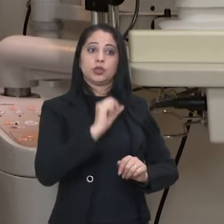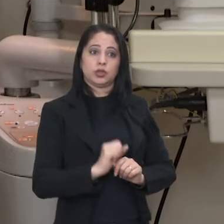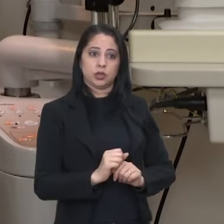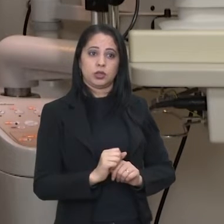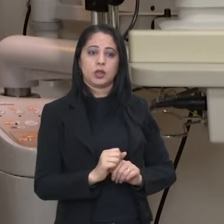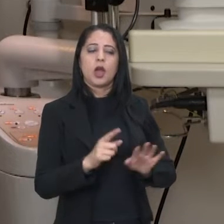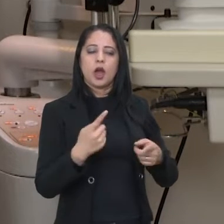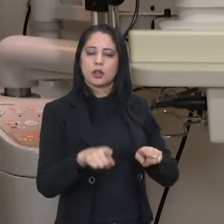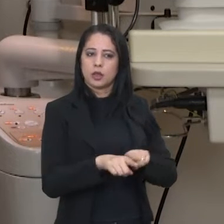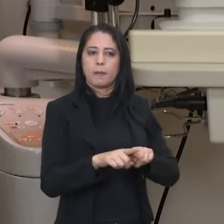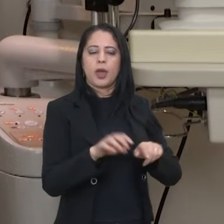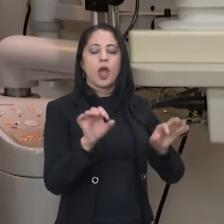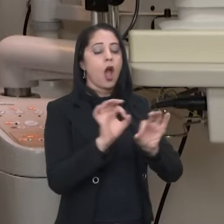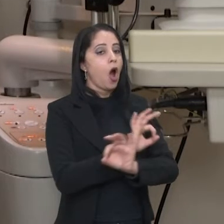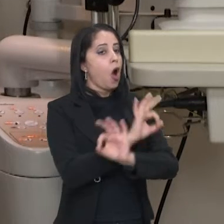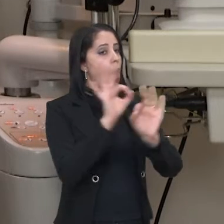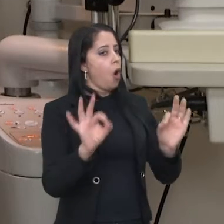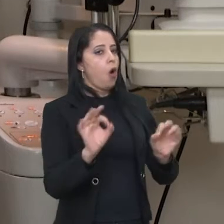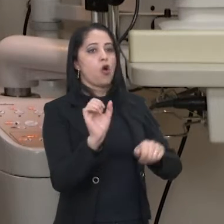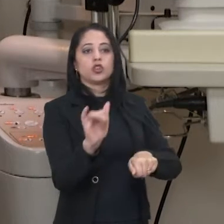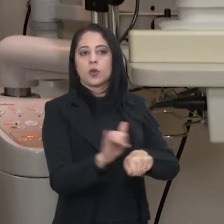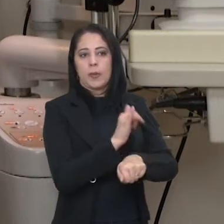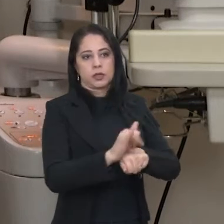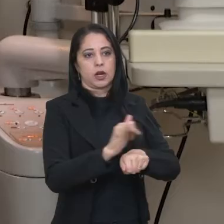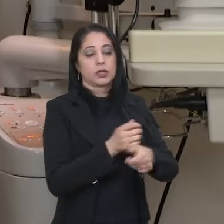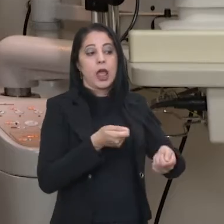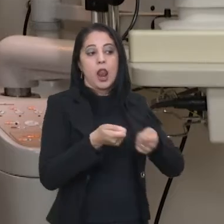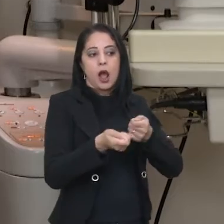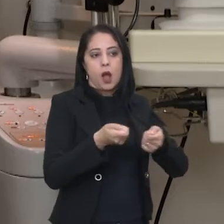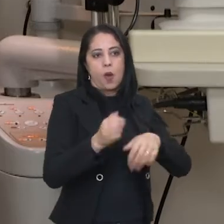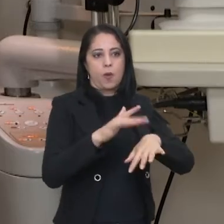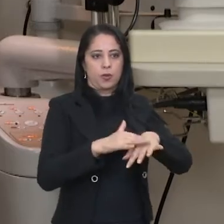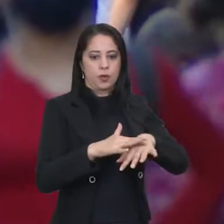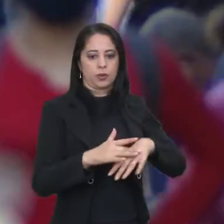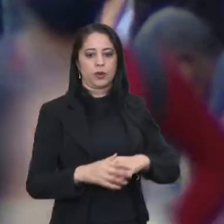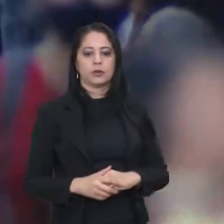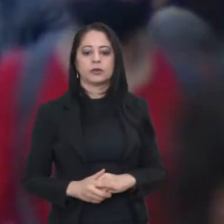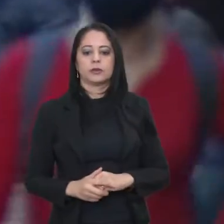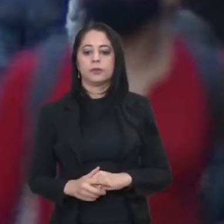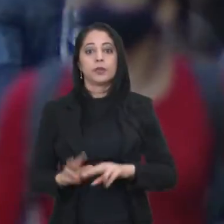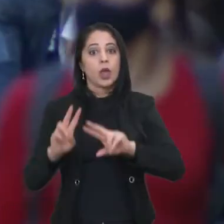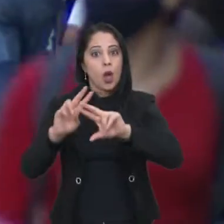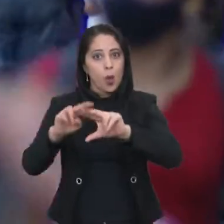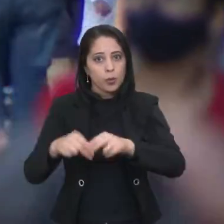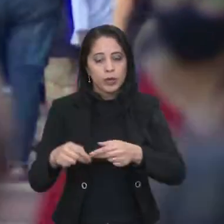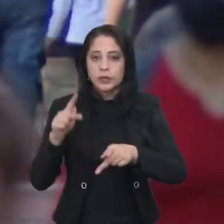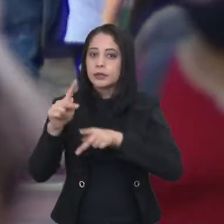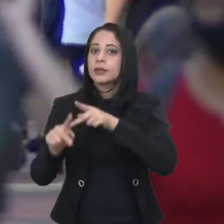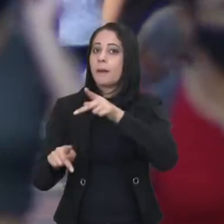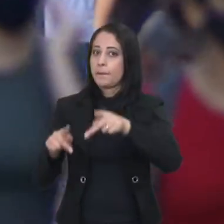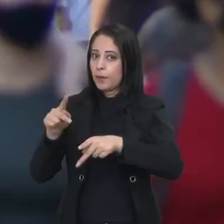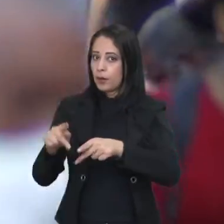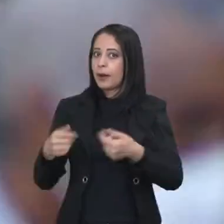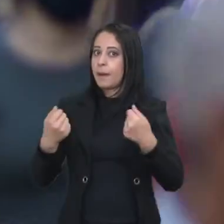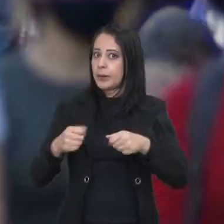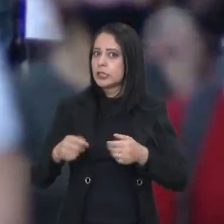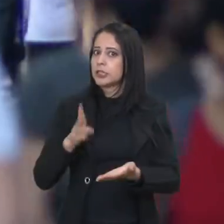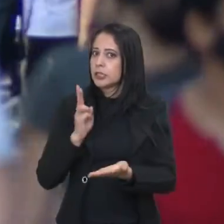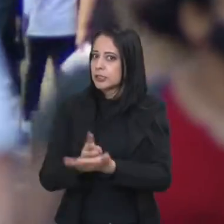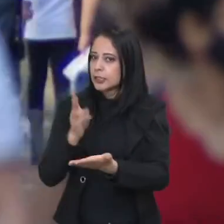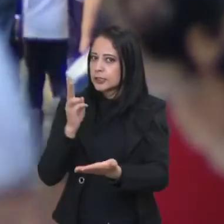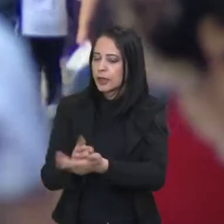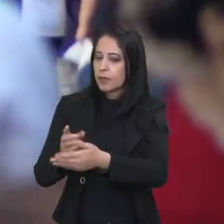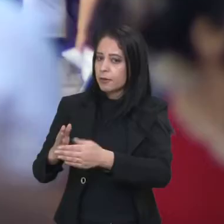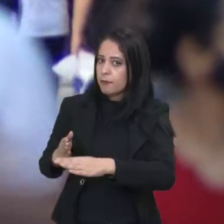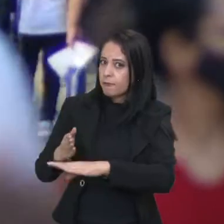cirurgia, né, que também é uma ótima forma de você controlar a doença. Por isso, a população precisa fazer um check-up